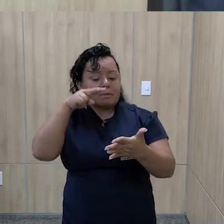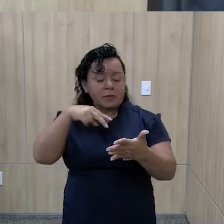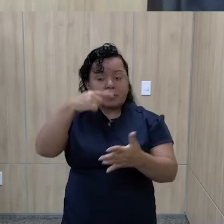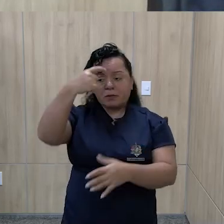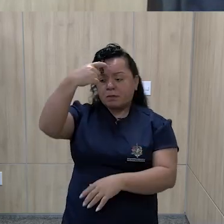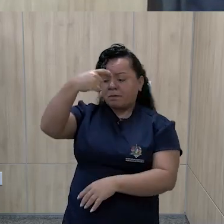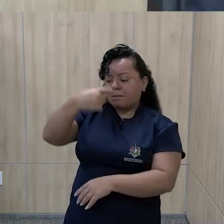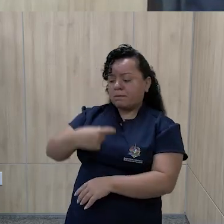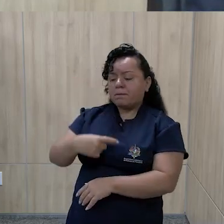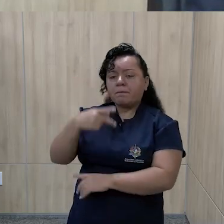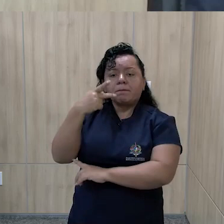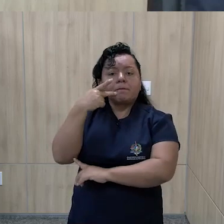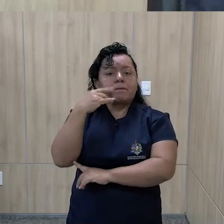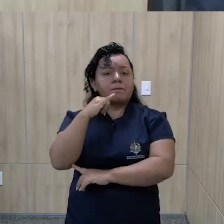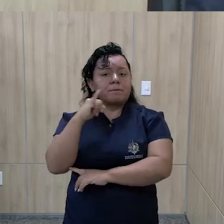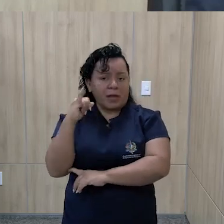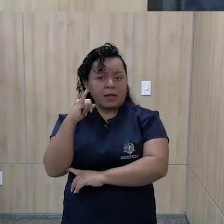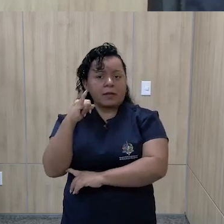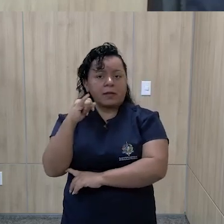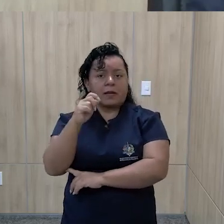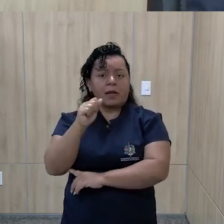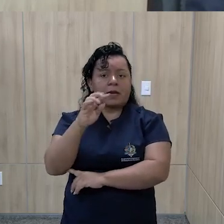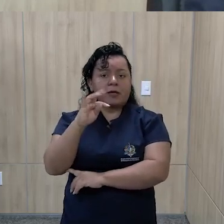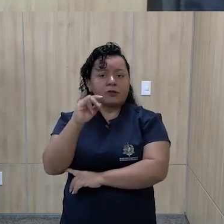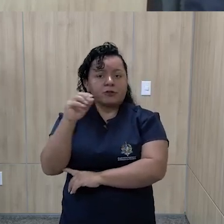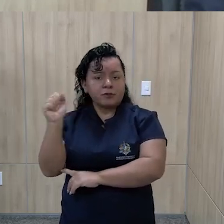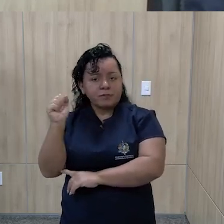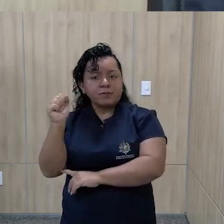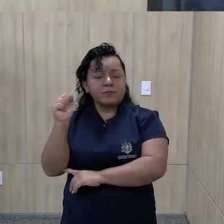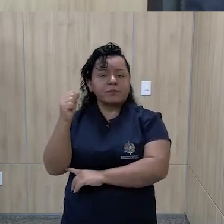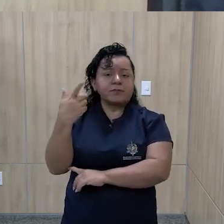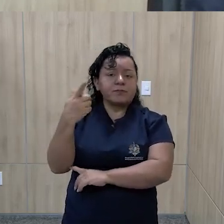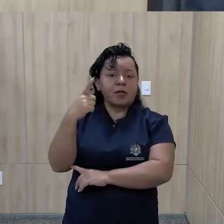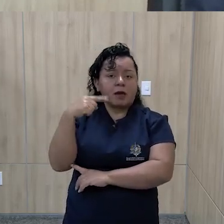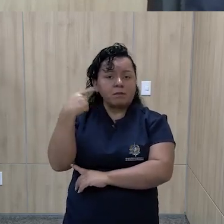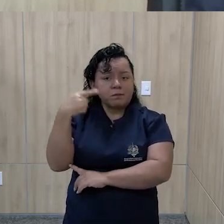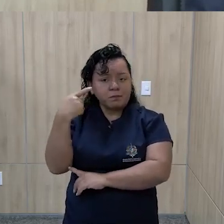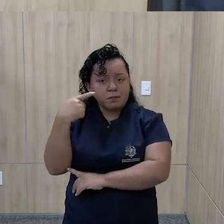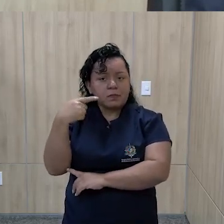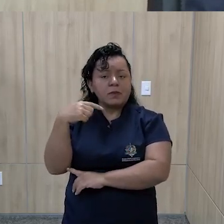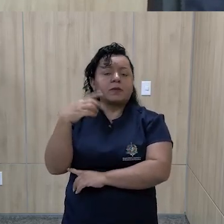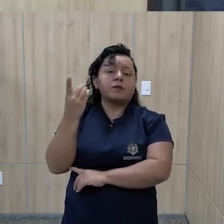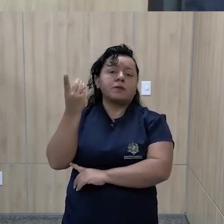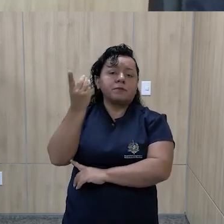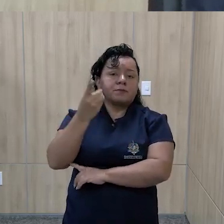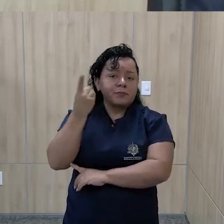é típico como operador do direito como parlamentar